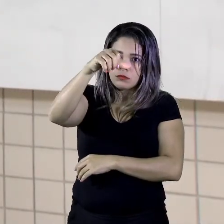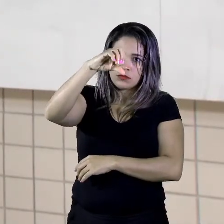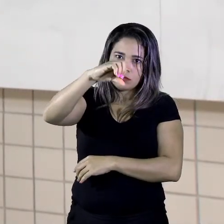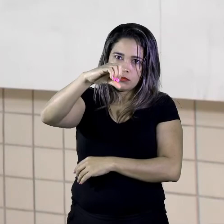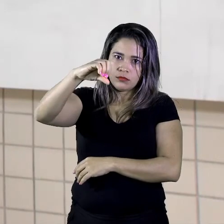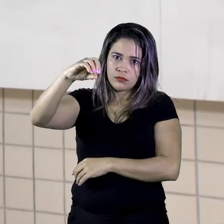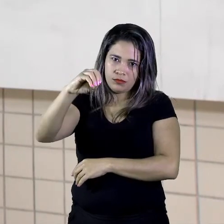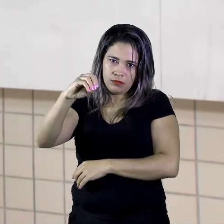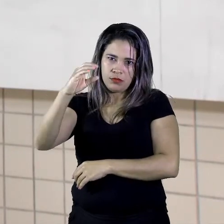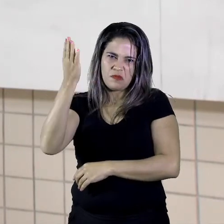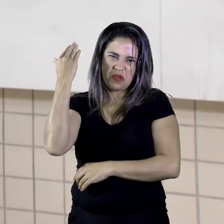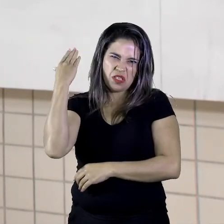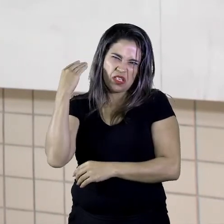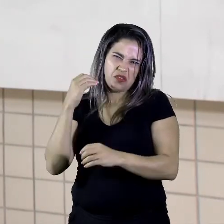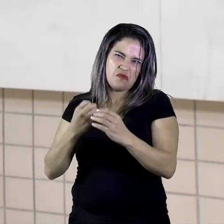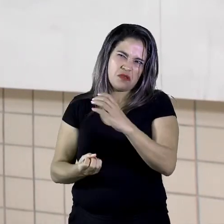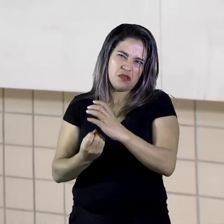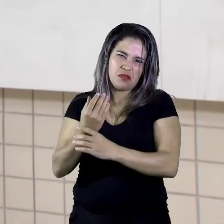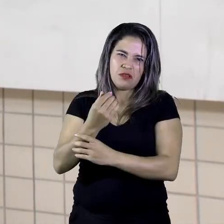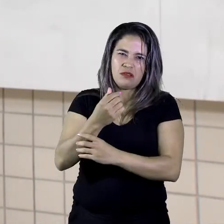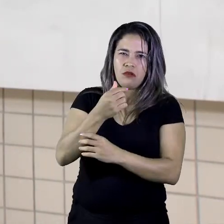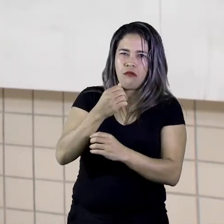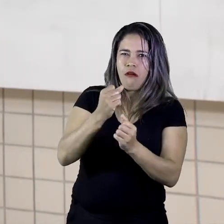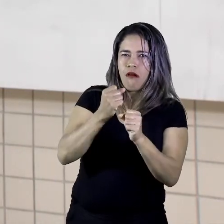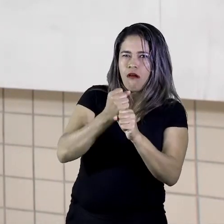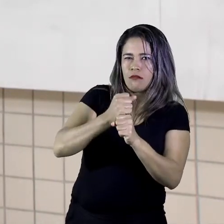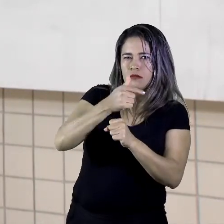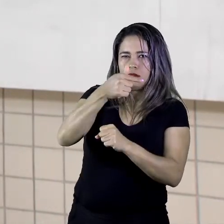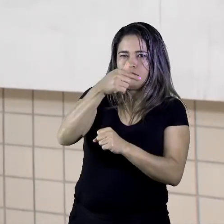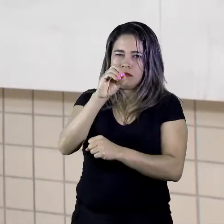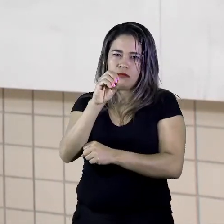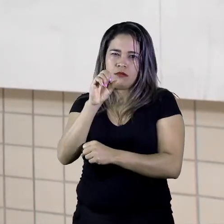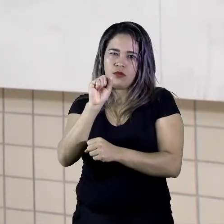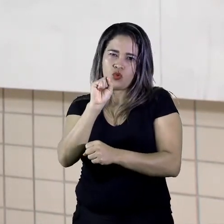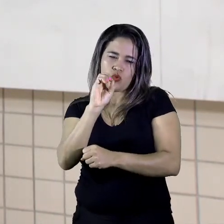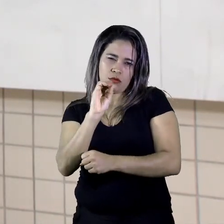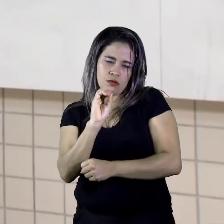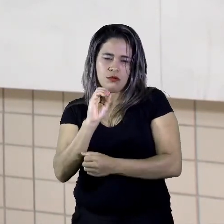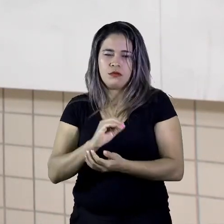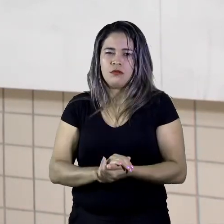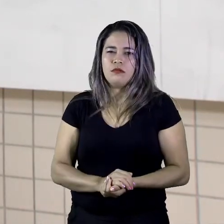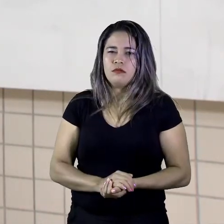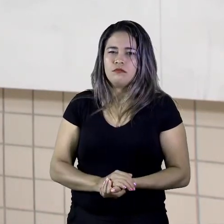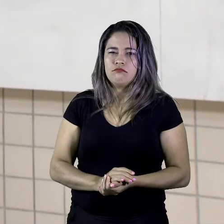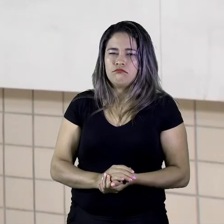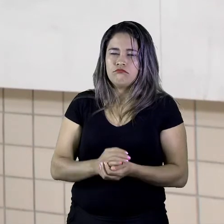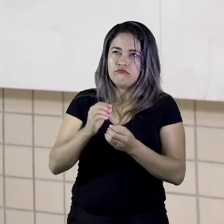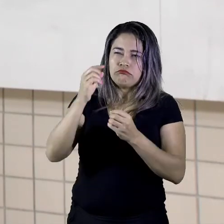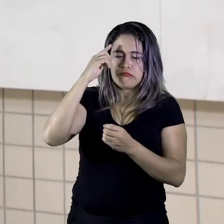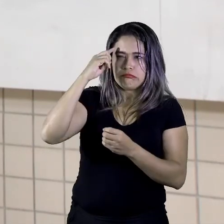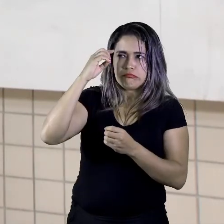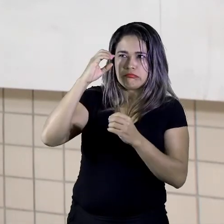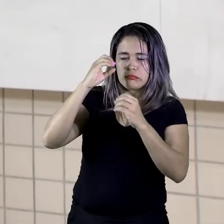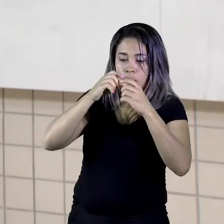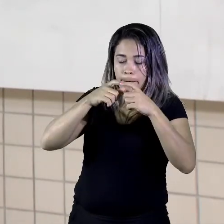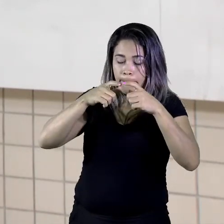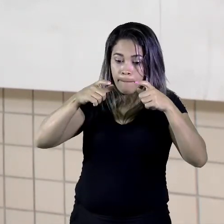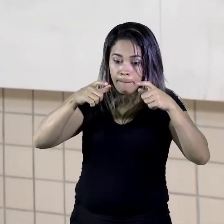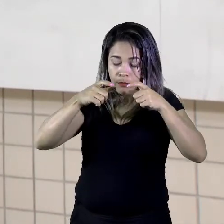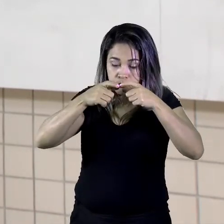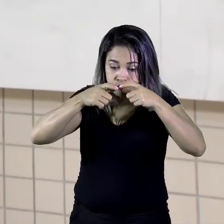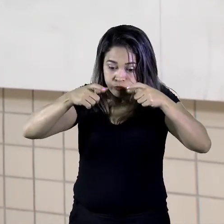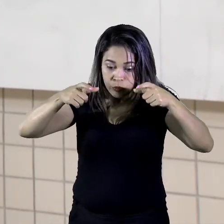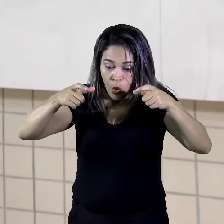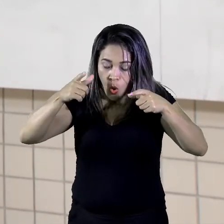feito durante os anos 70 e 80. Ele tem uma capacidade de observação muito grande. Ele consegue enxergar,